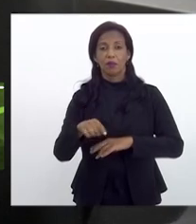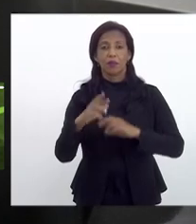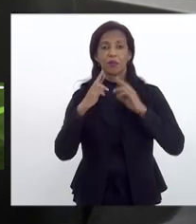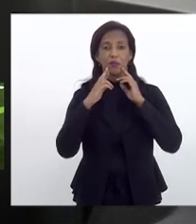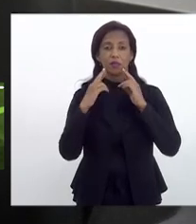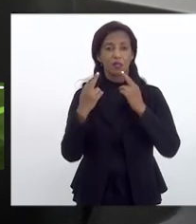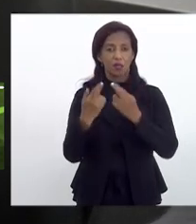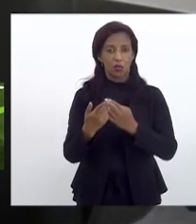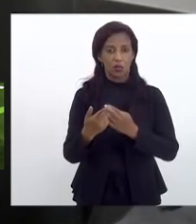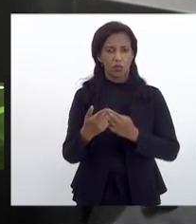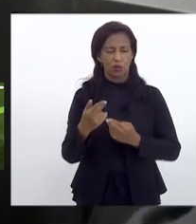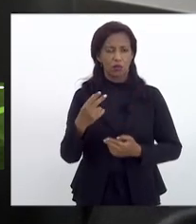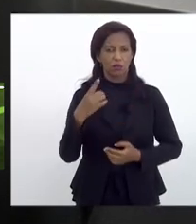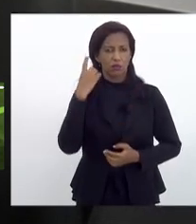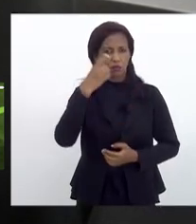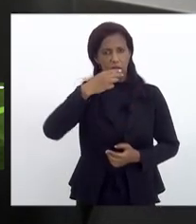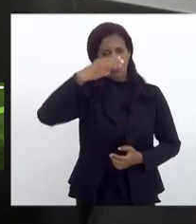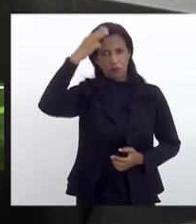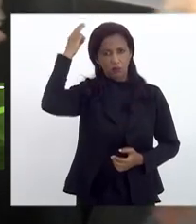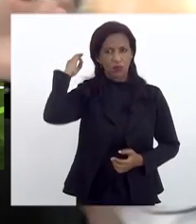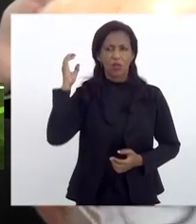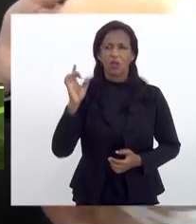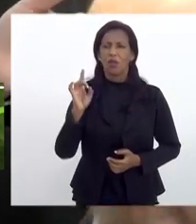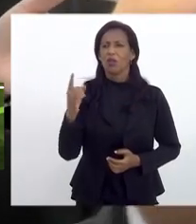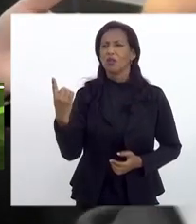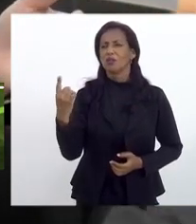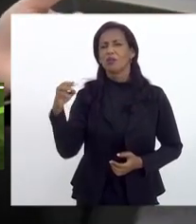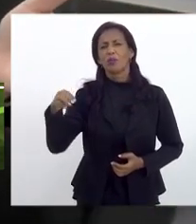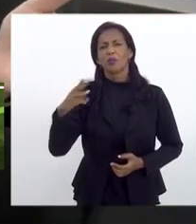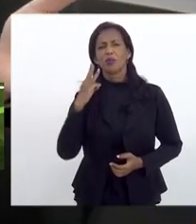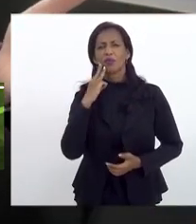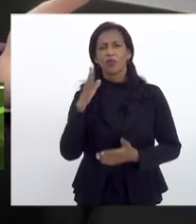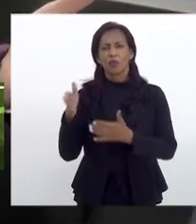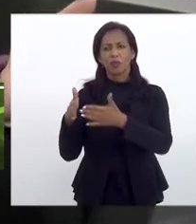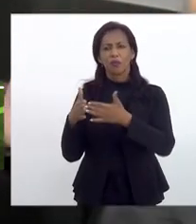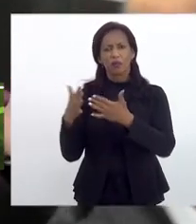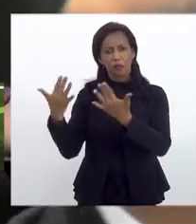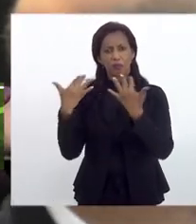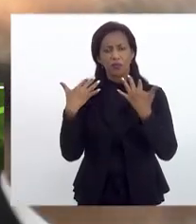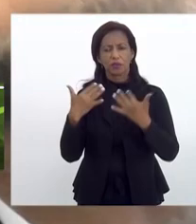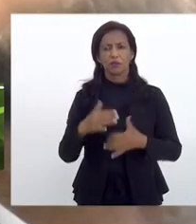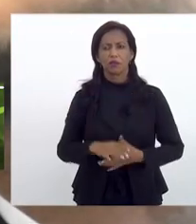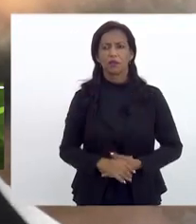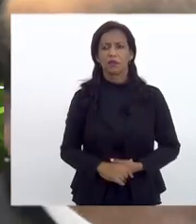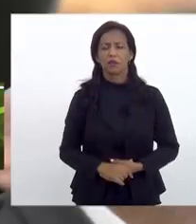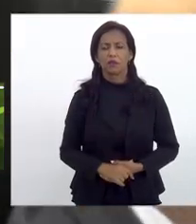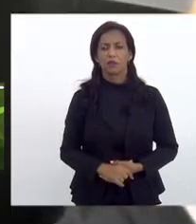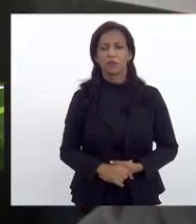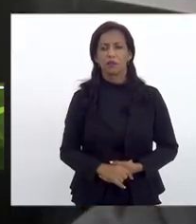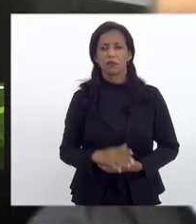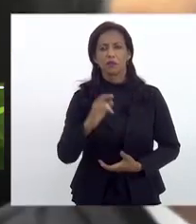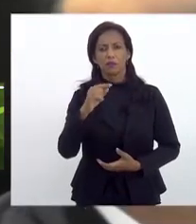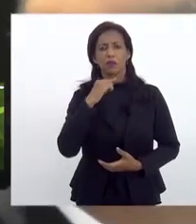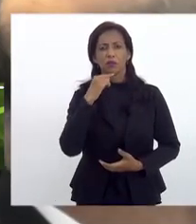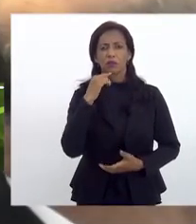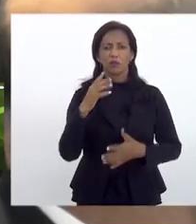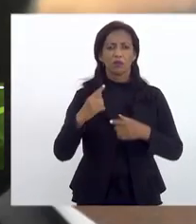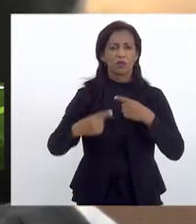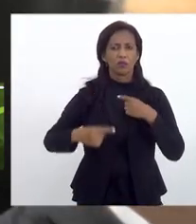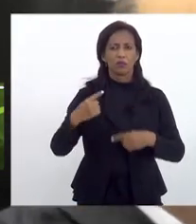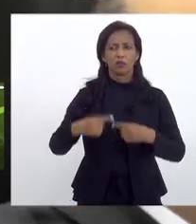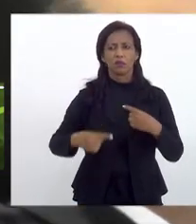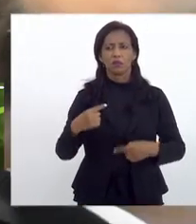Deputado Márcio Pacheco Só um minutinho aqui Valdek Por favor Senão a gente não consegue discutir